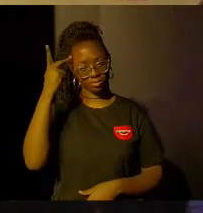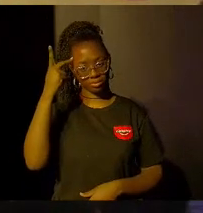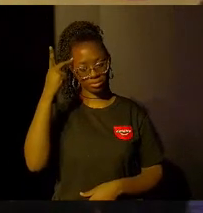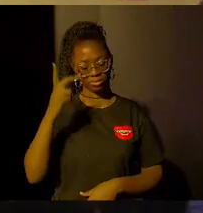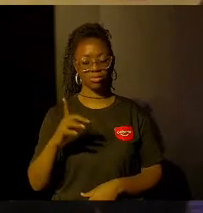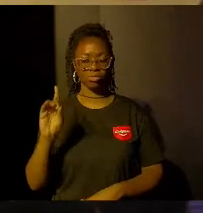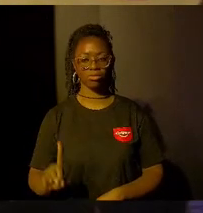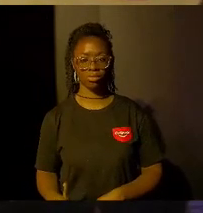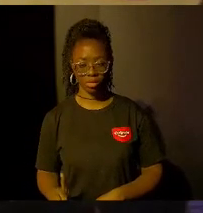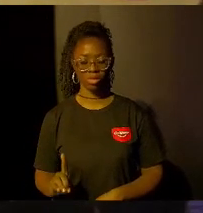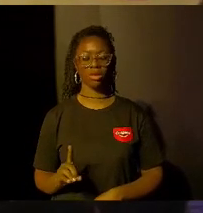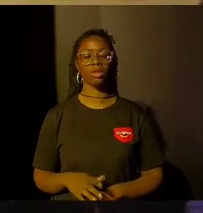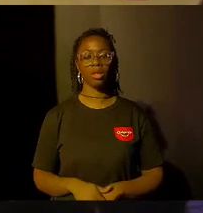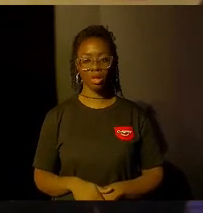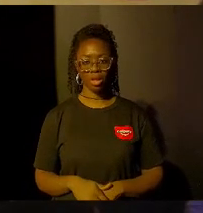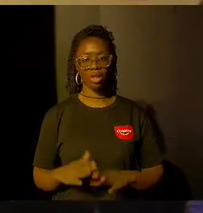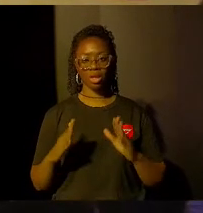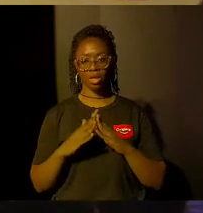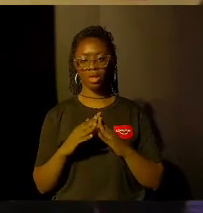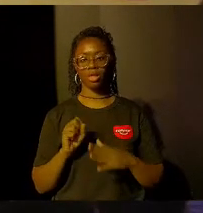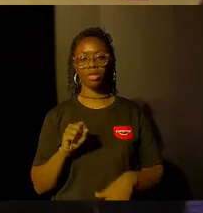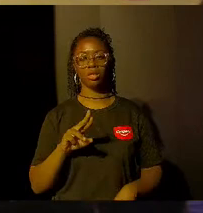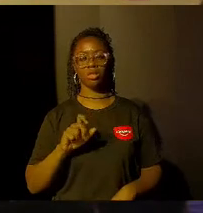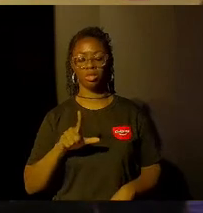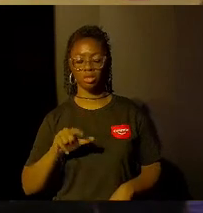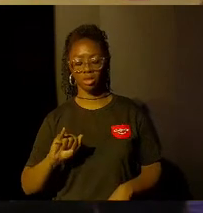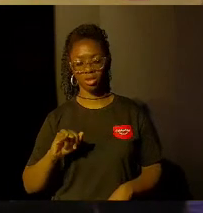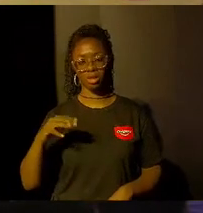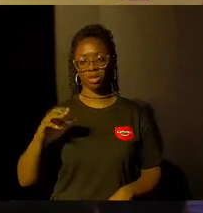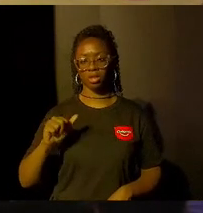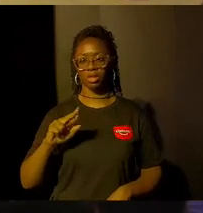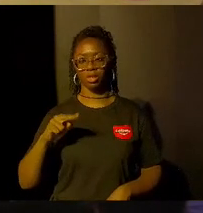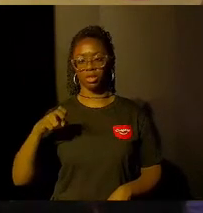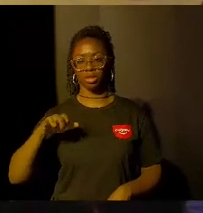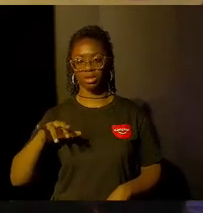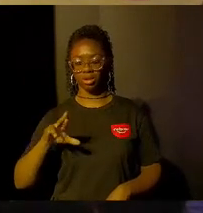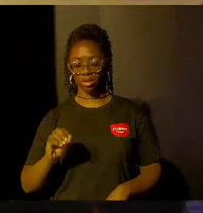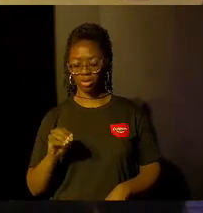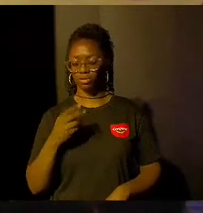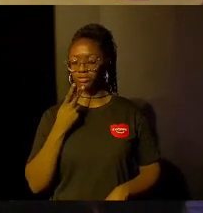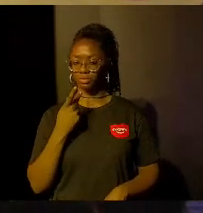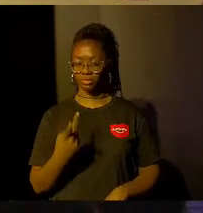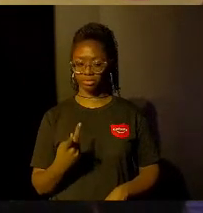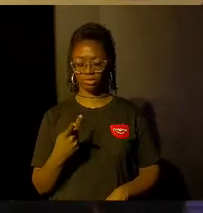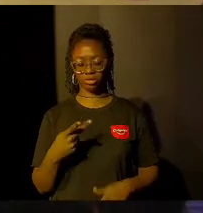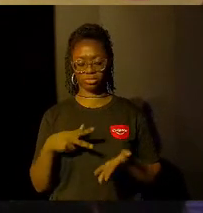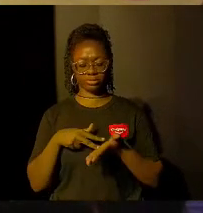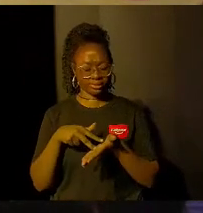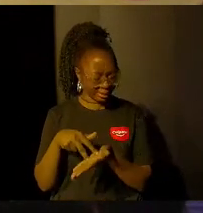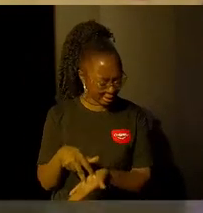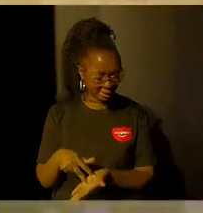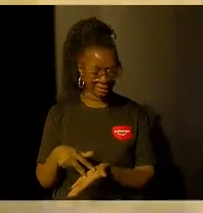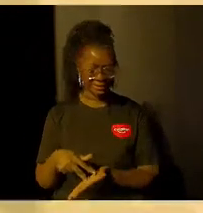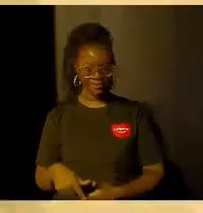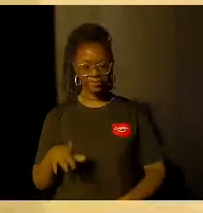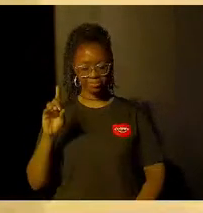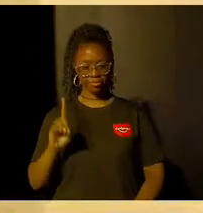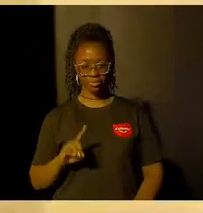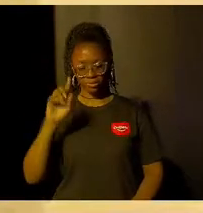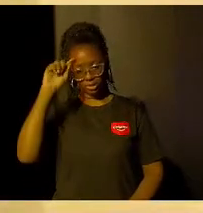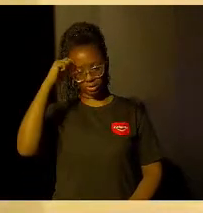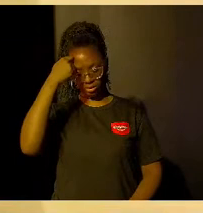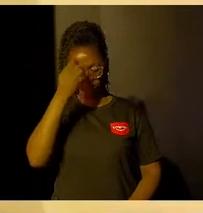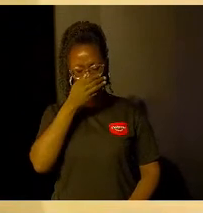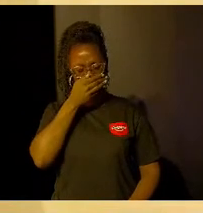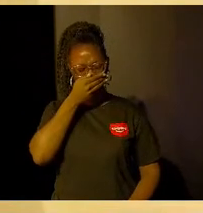diretora executiva da casa Sueli Carneiro que compõem a coalizão negra por direitos é autora dos livros quando